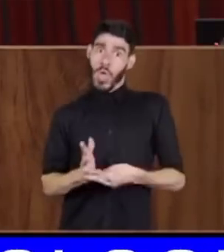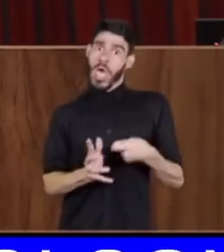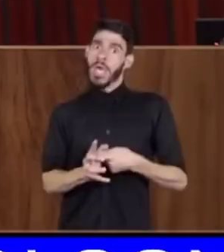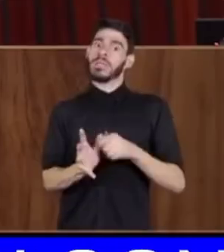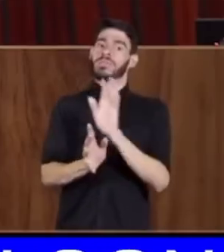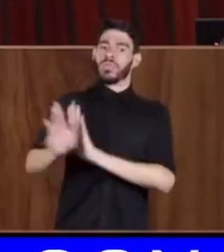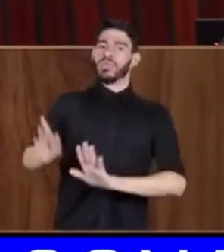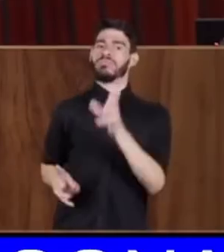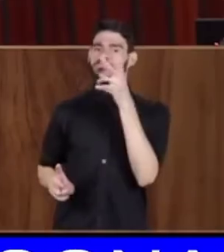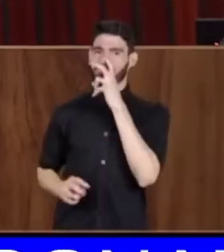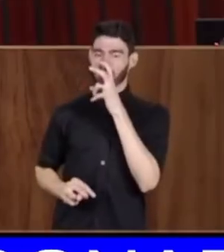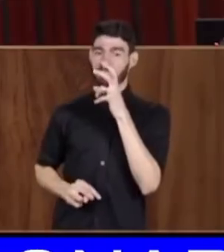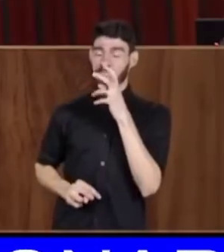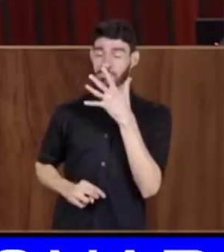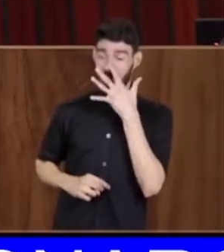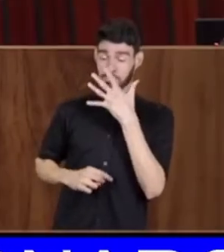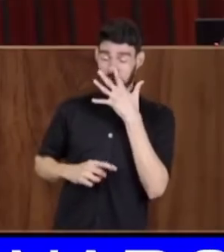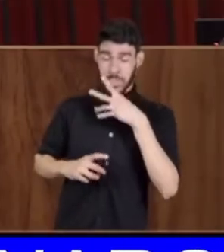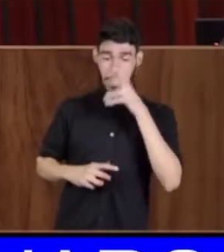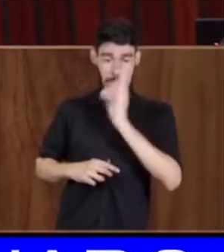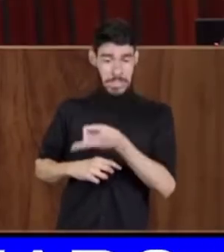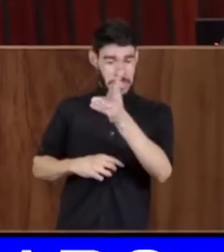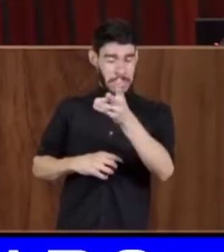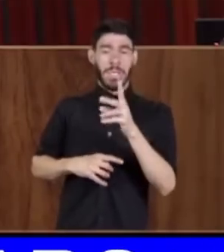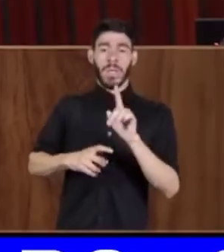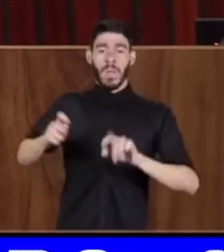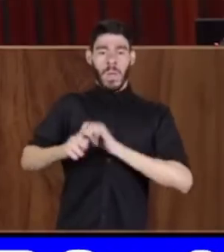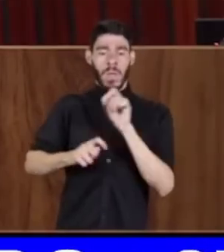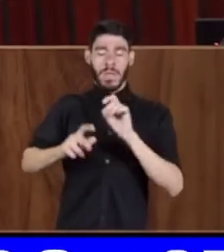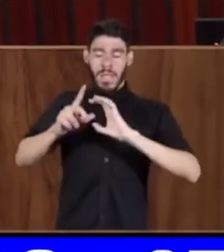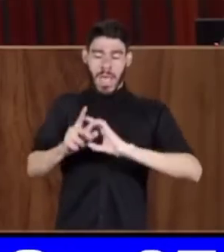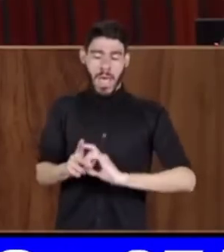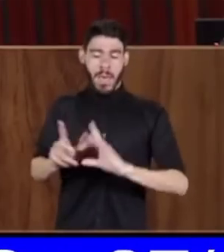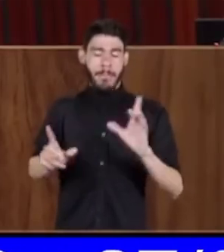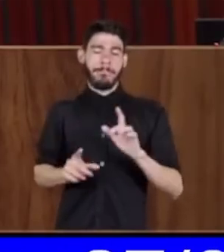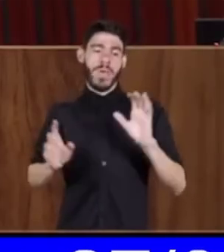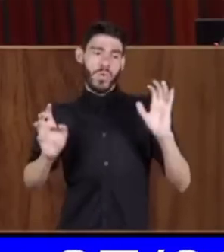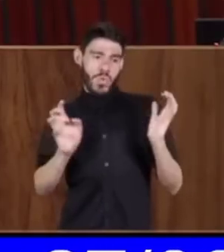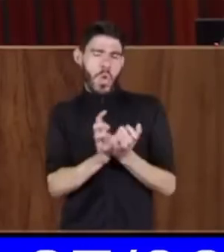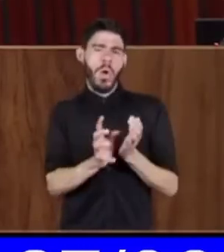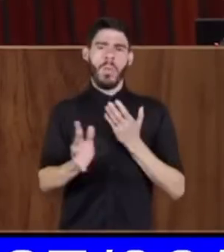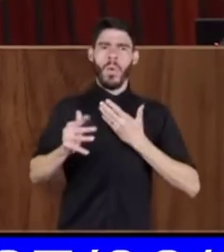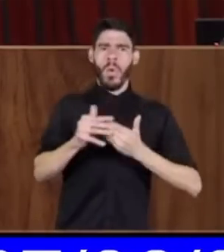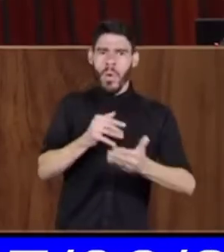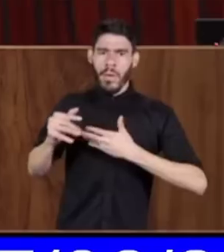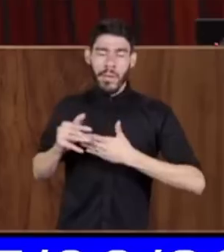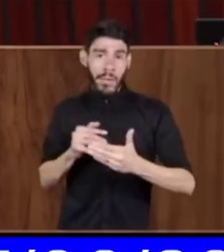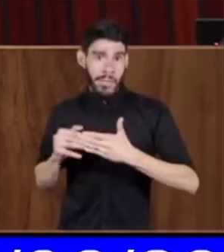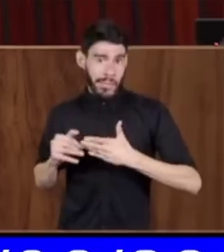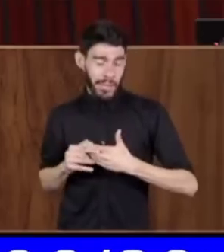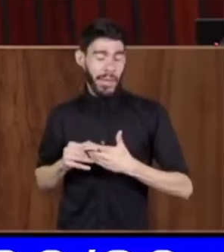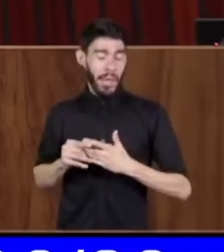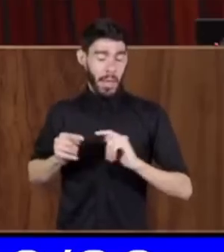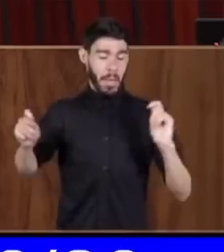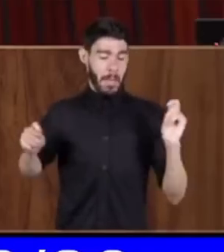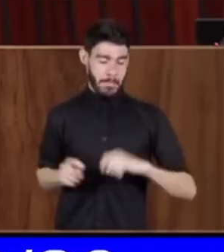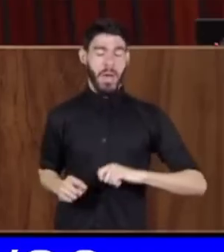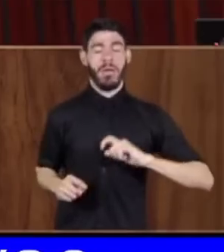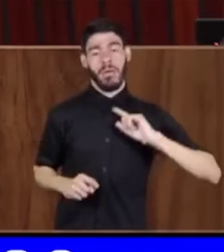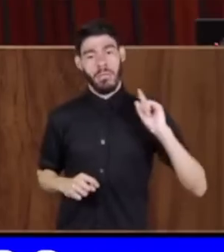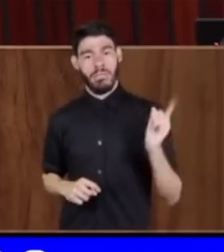vigilância ininterrupta por parte de democratas de qualquer espectro. Cabe a todos